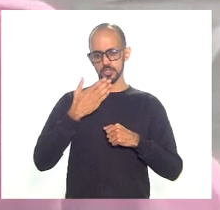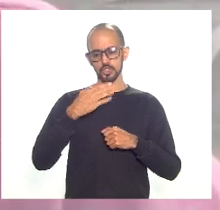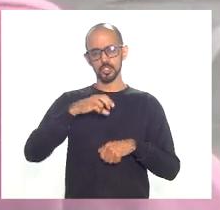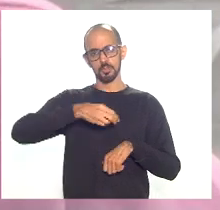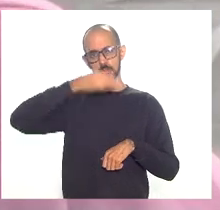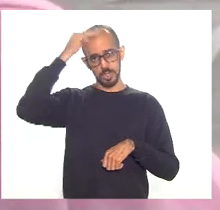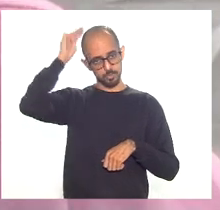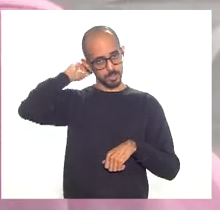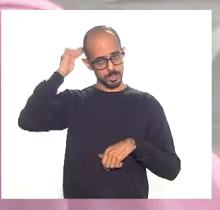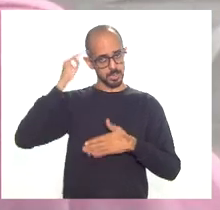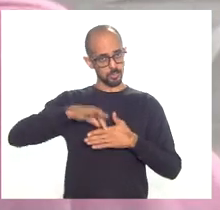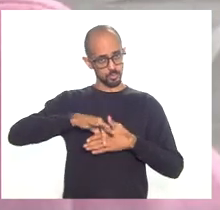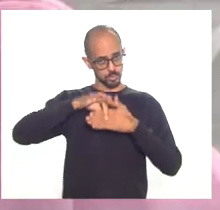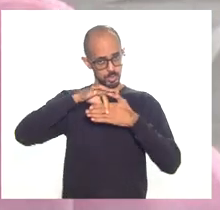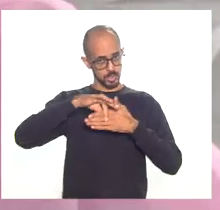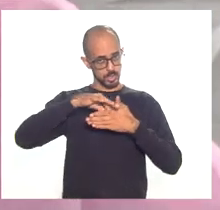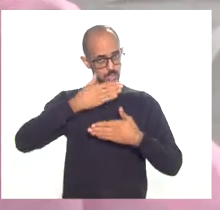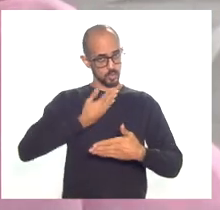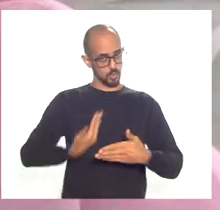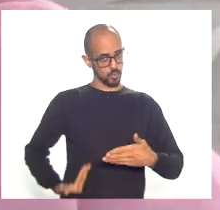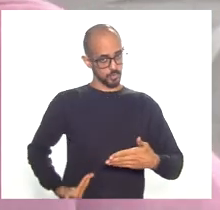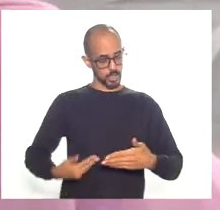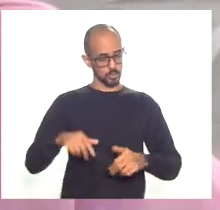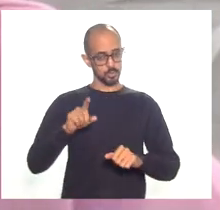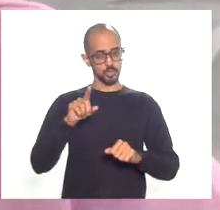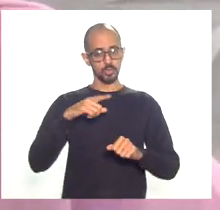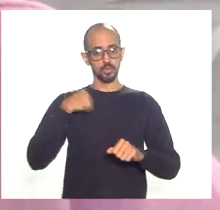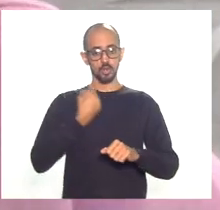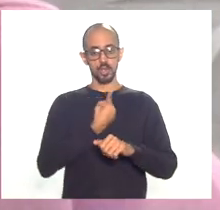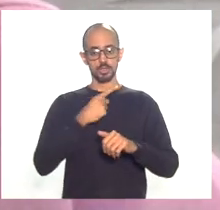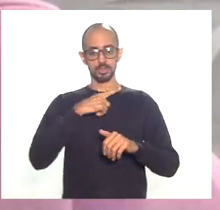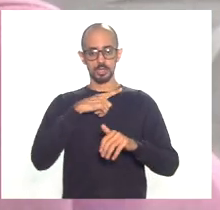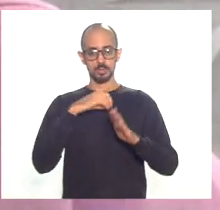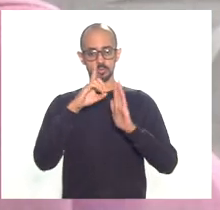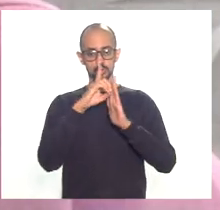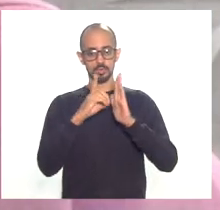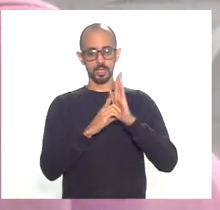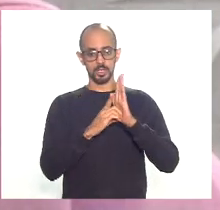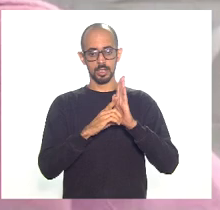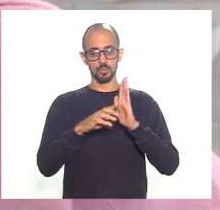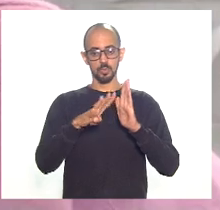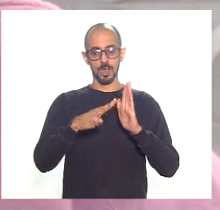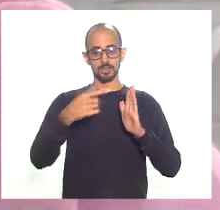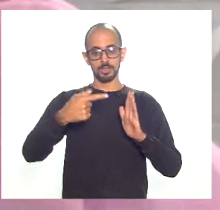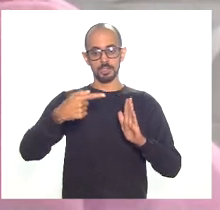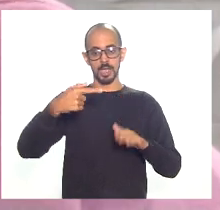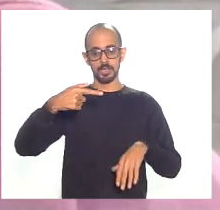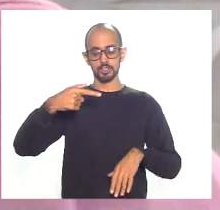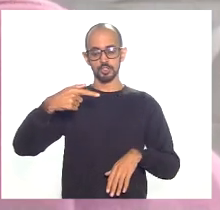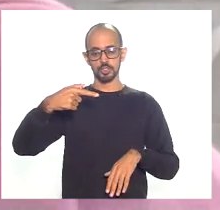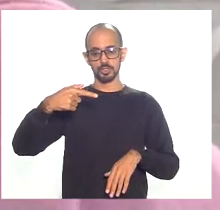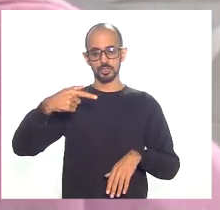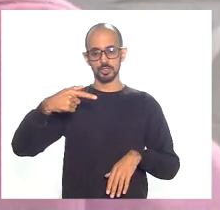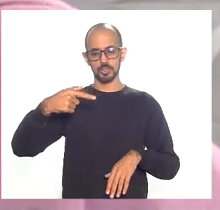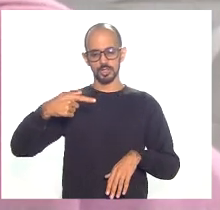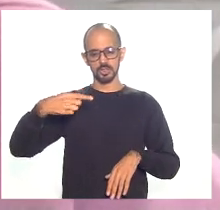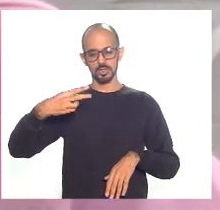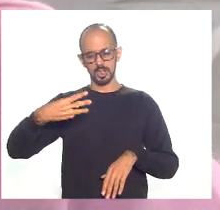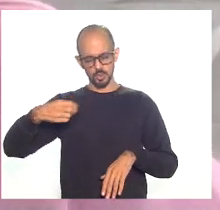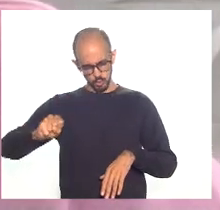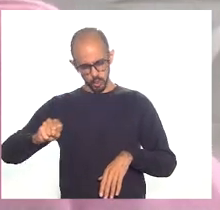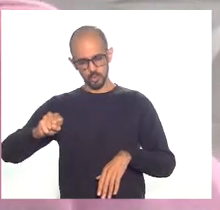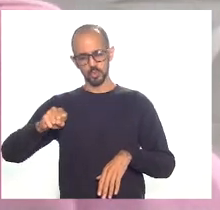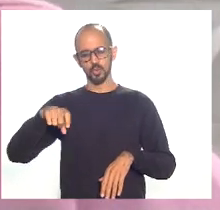governo. Nós temos um decreto, que é o decreto 47038, de 17 de abril de